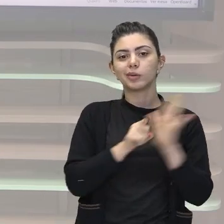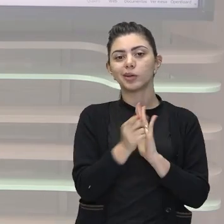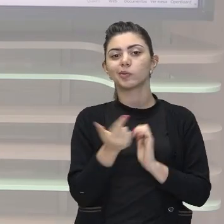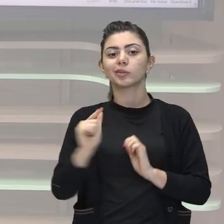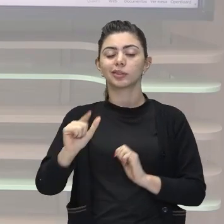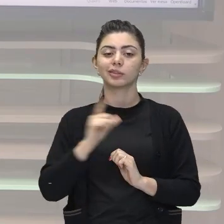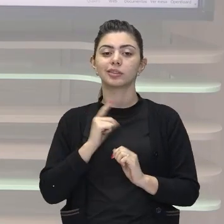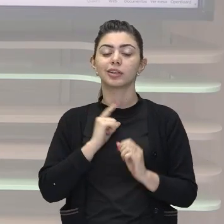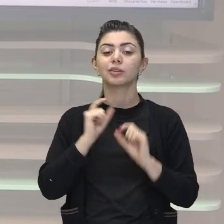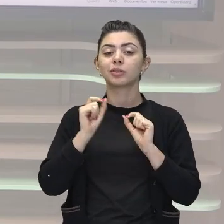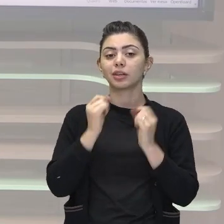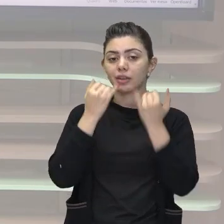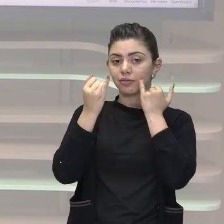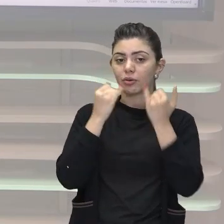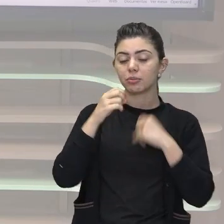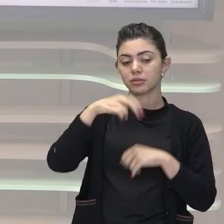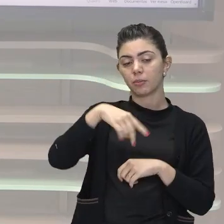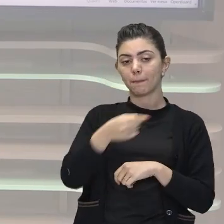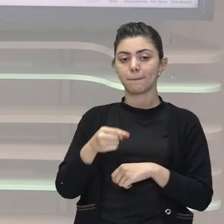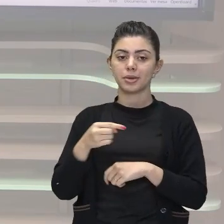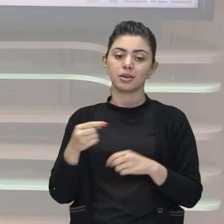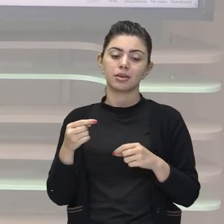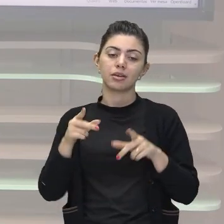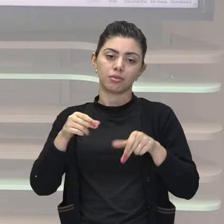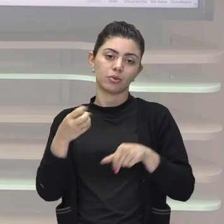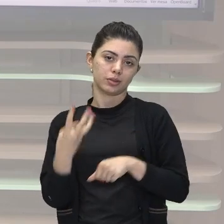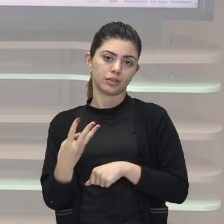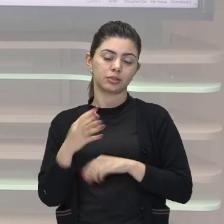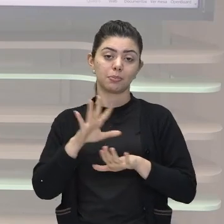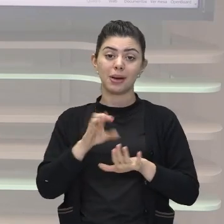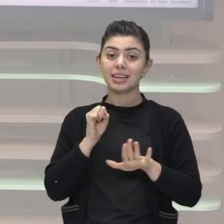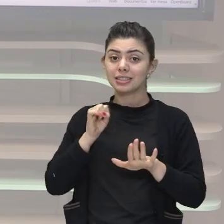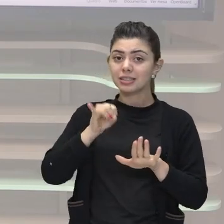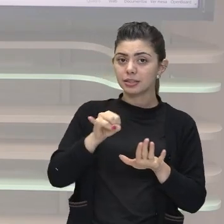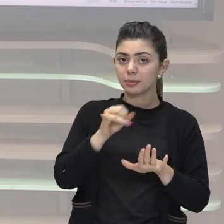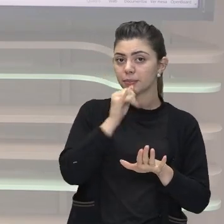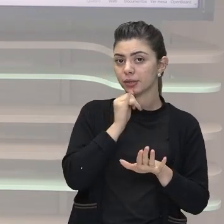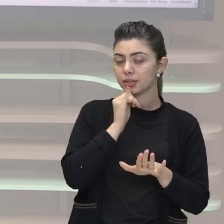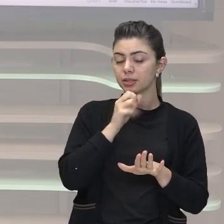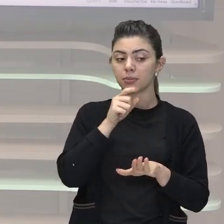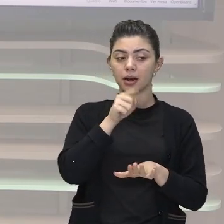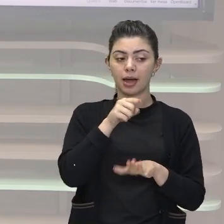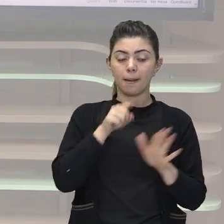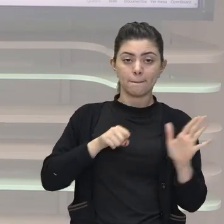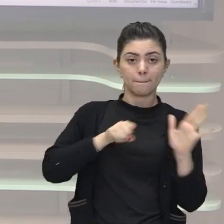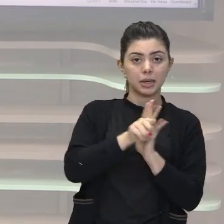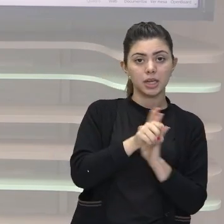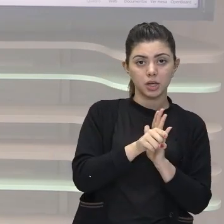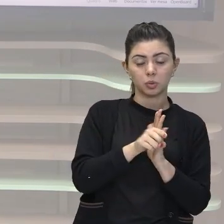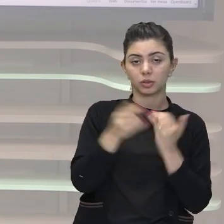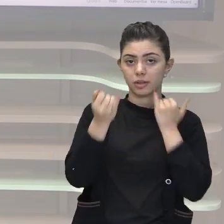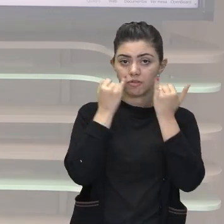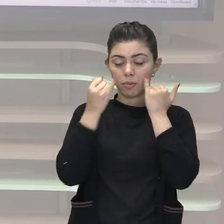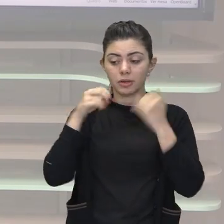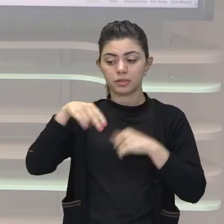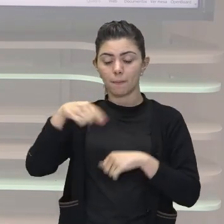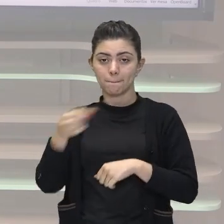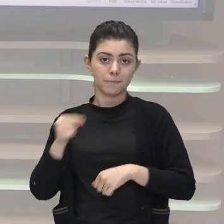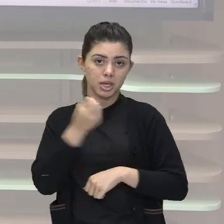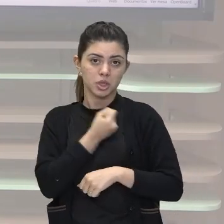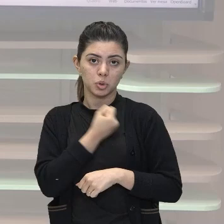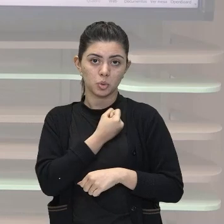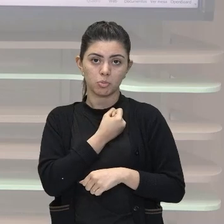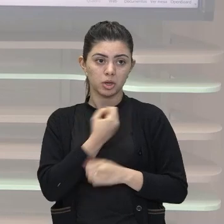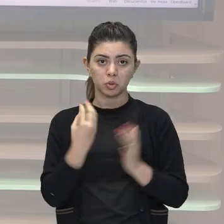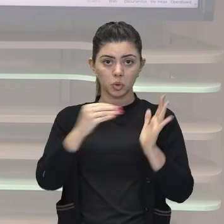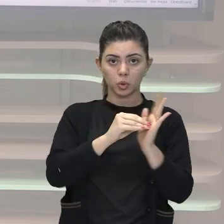irão considerá-lo como sendo igual a 3. Se, por algum acaso, a questão não informar o valor do π,